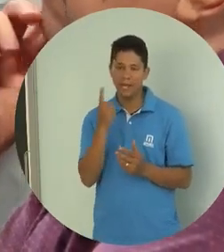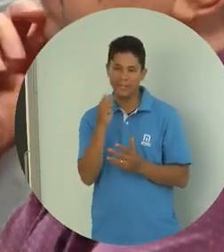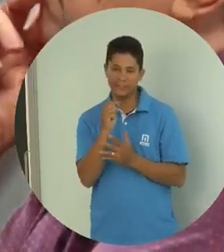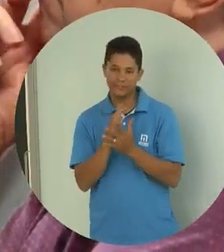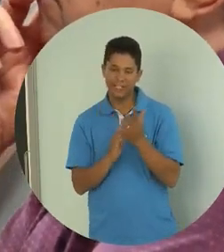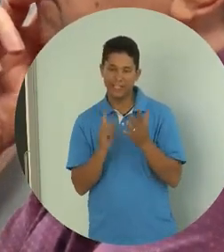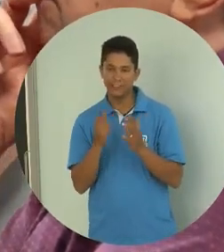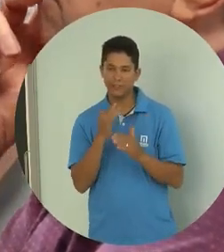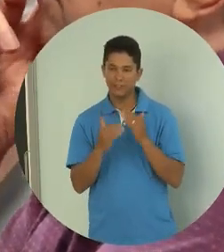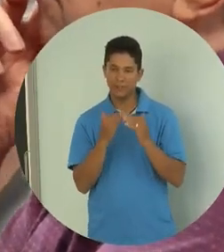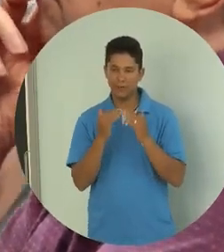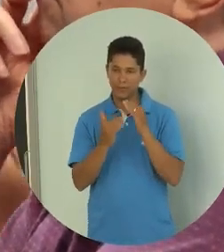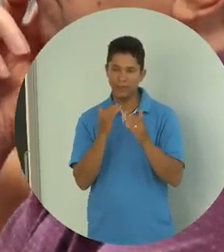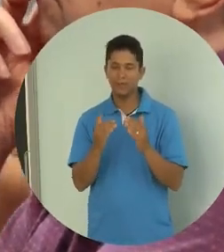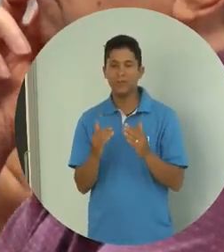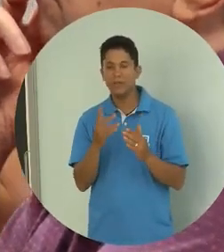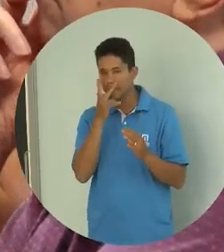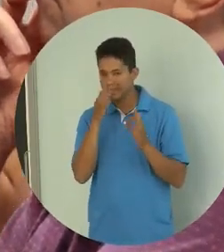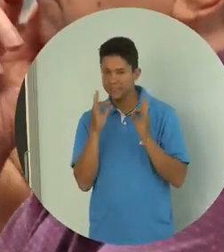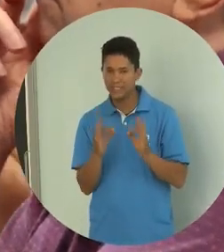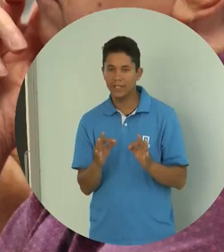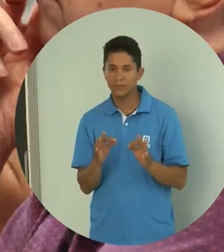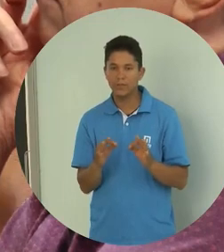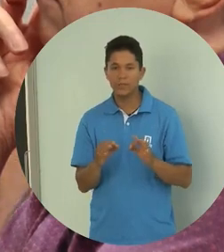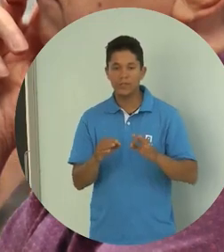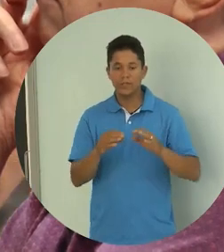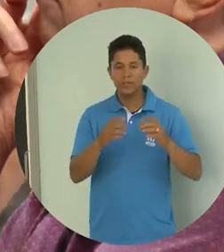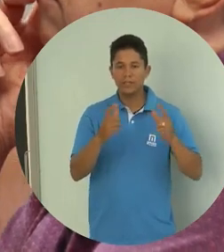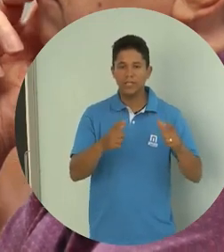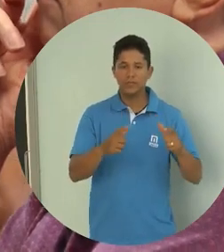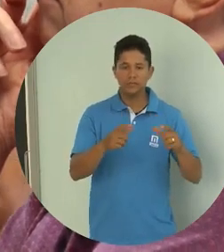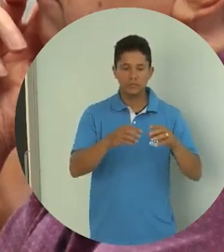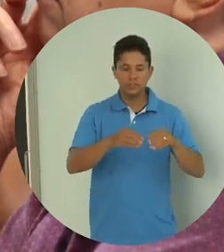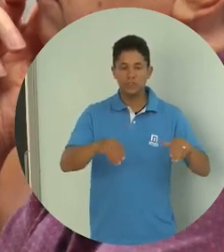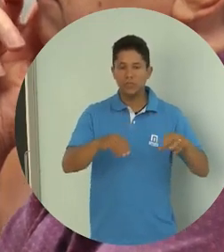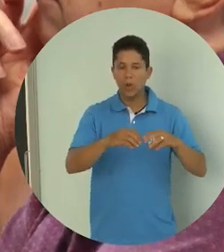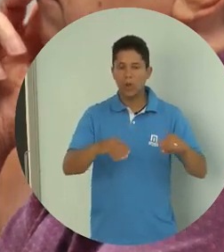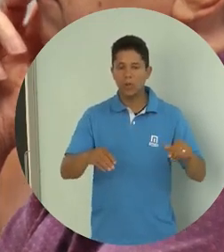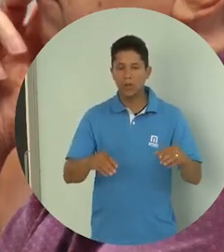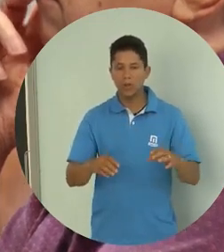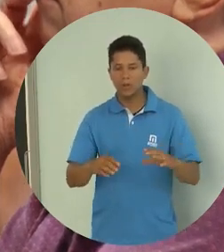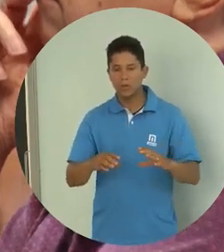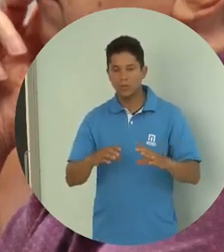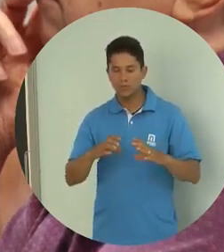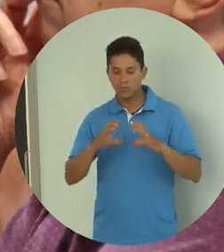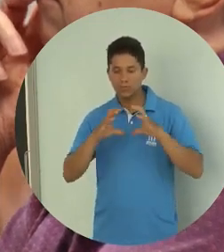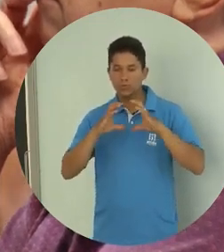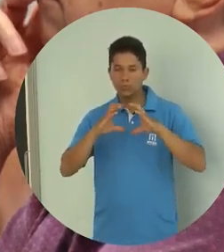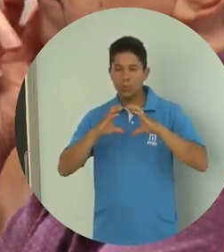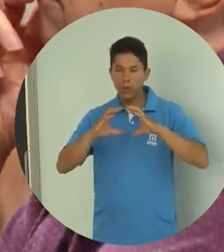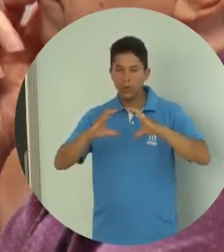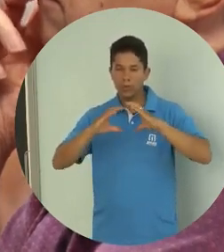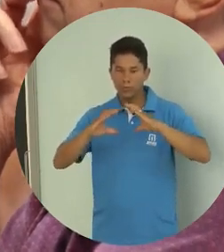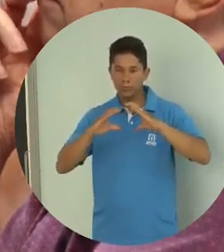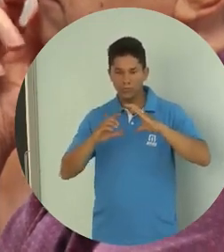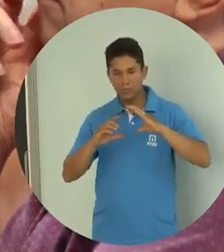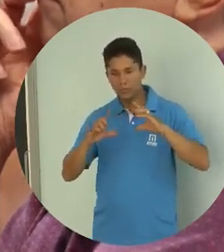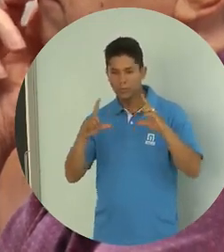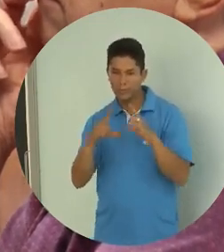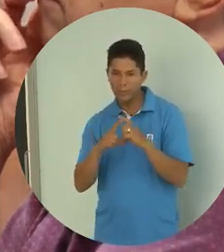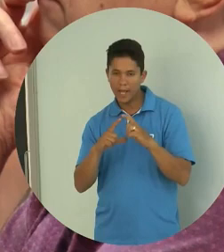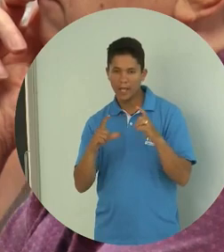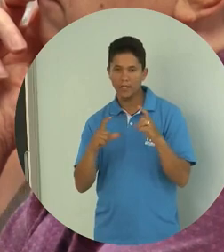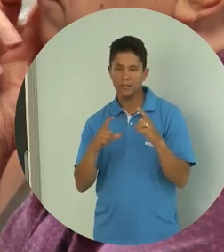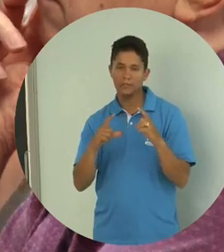que é trechos de solo onde você está furando túneis de diâmetros menores, ármico, ou túnel